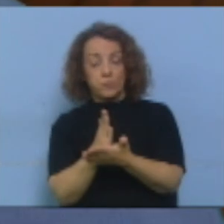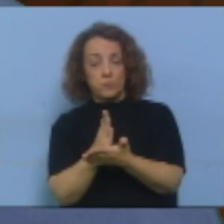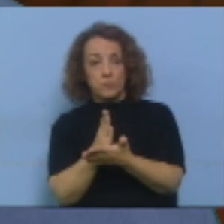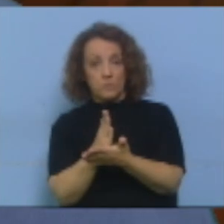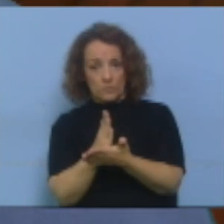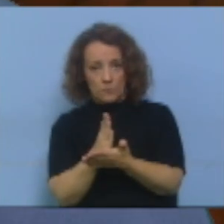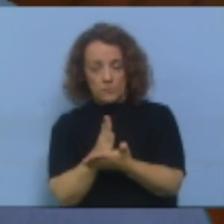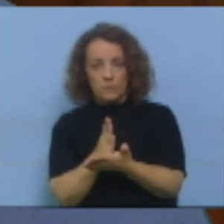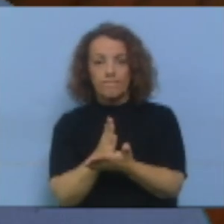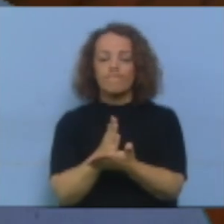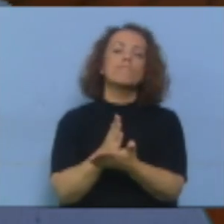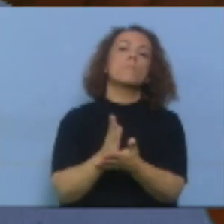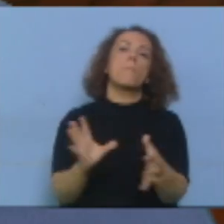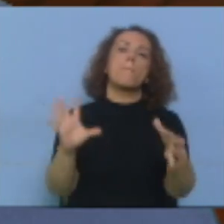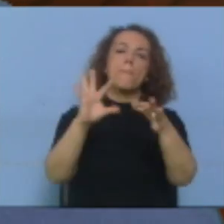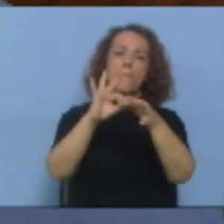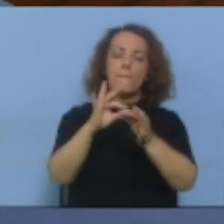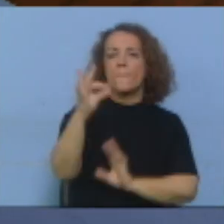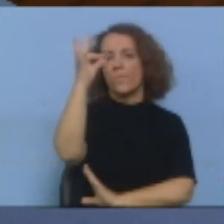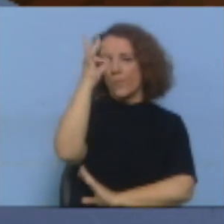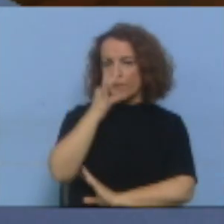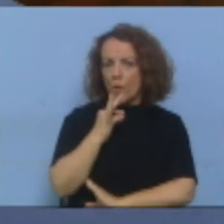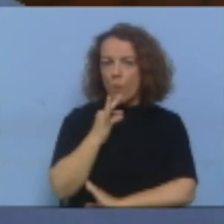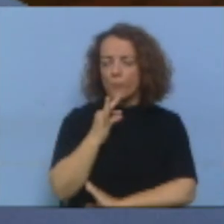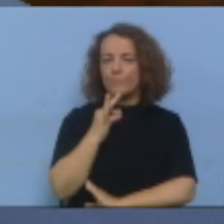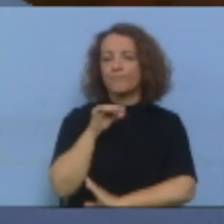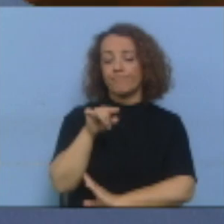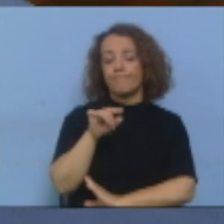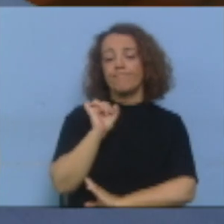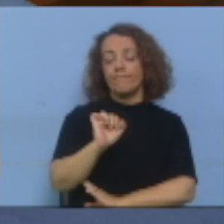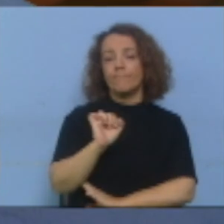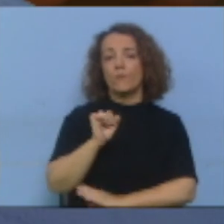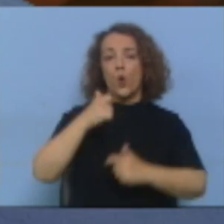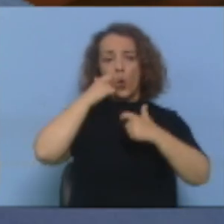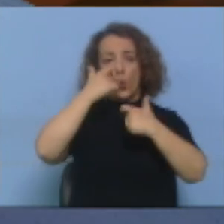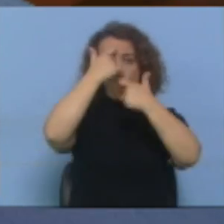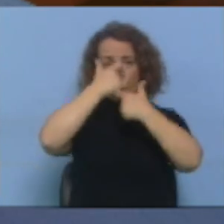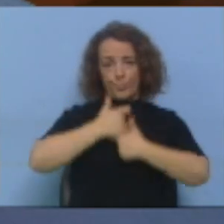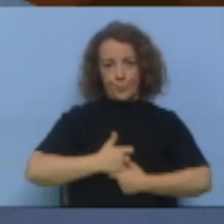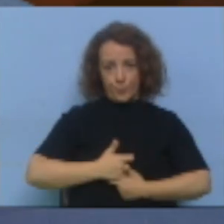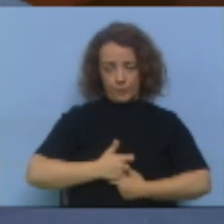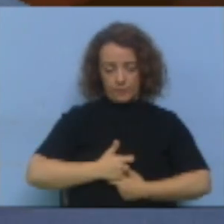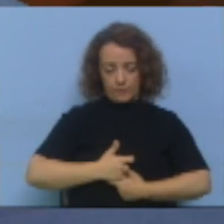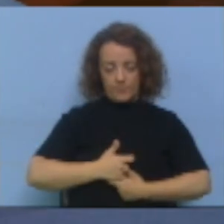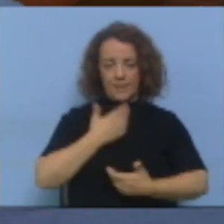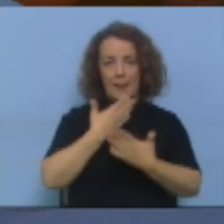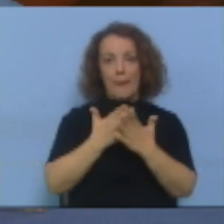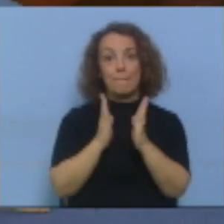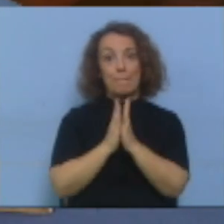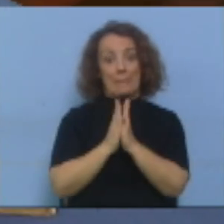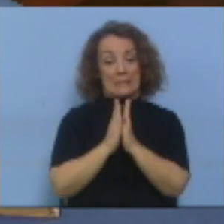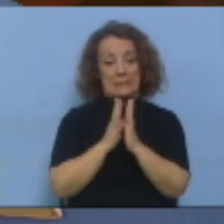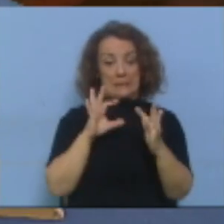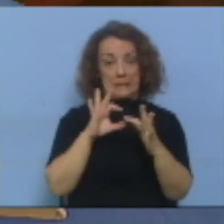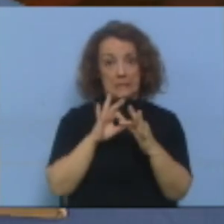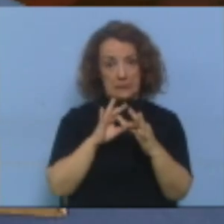a comunhão. A comunhão consagrada, o corpo do Senhor consagrado na missa da ceia do Senhor,